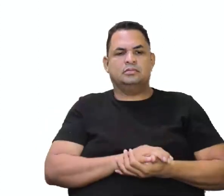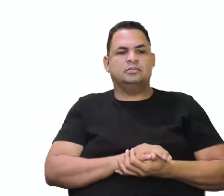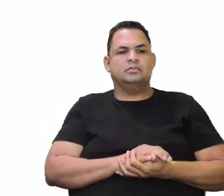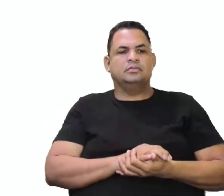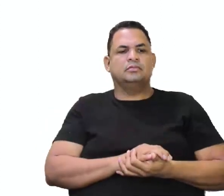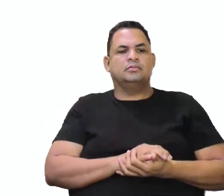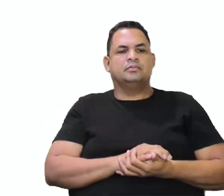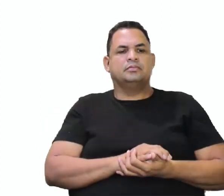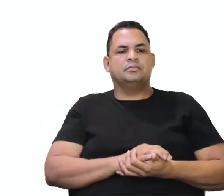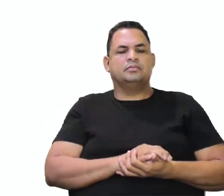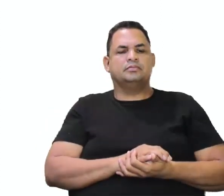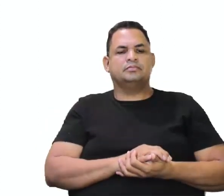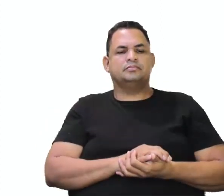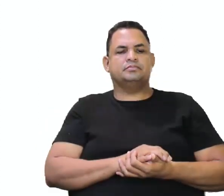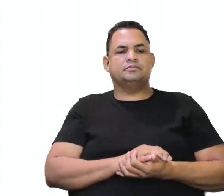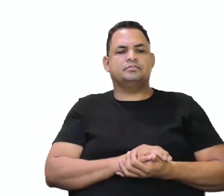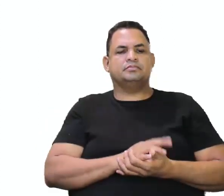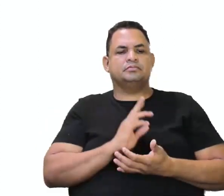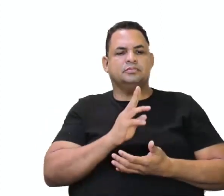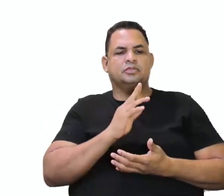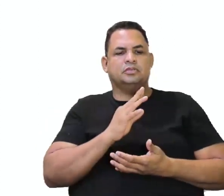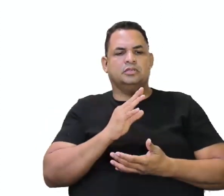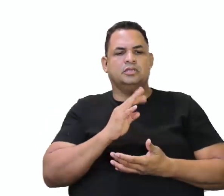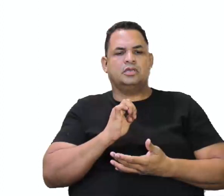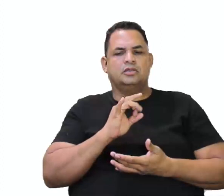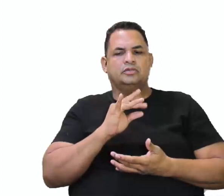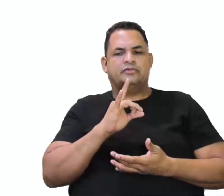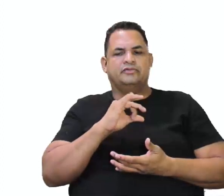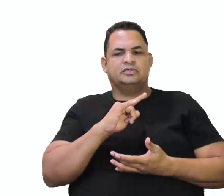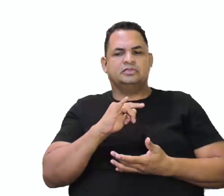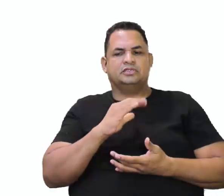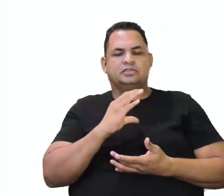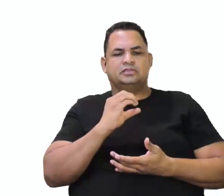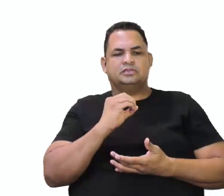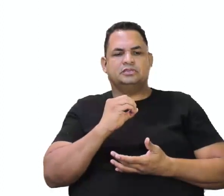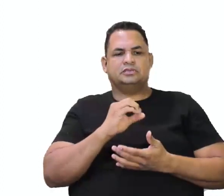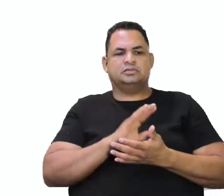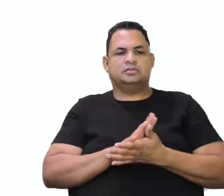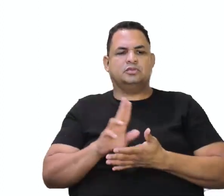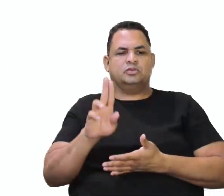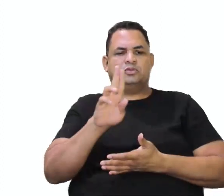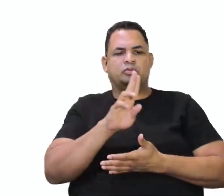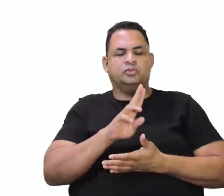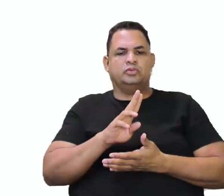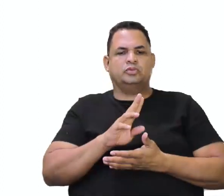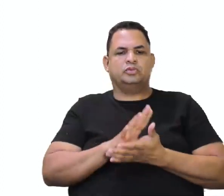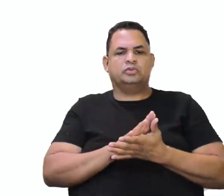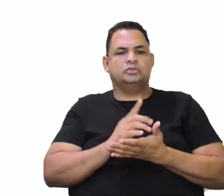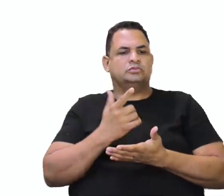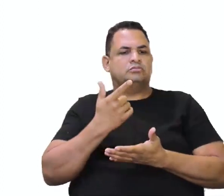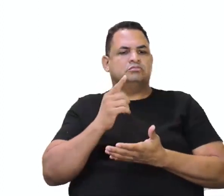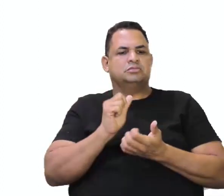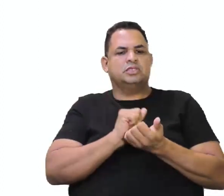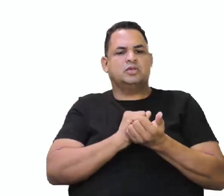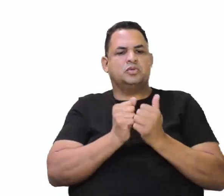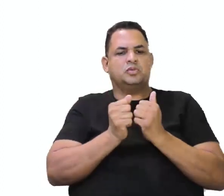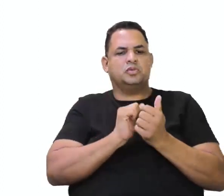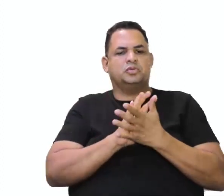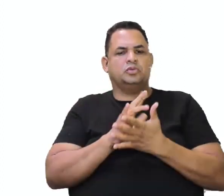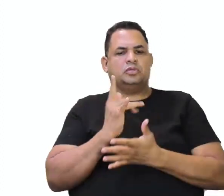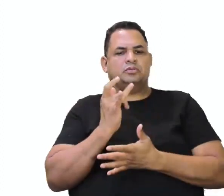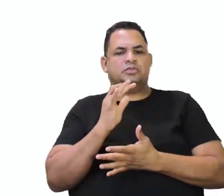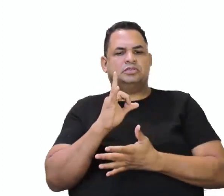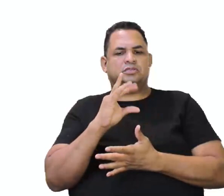animais. D. Processos de eutrofização. E E. Uso indiscriminado de herbicidas